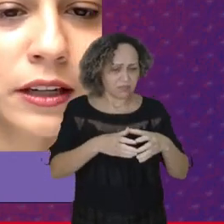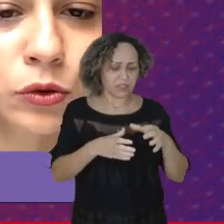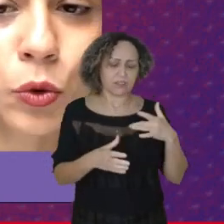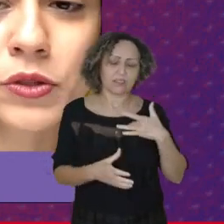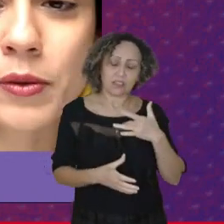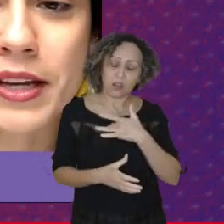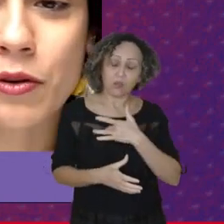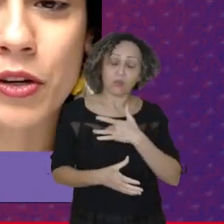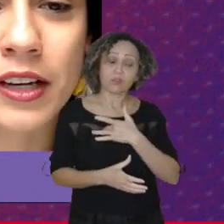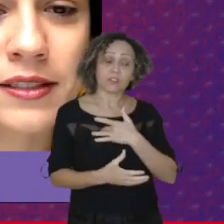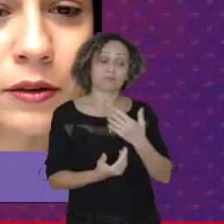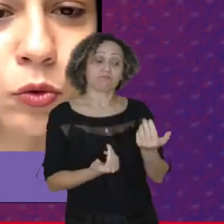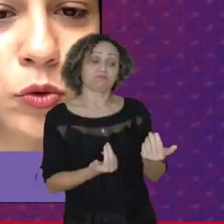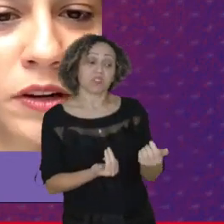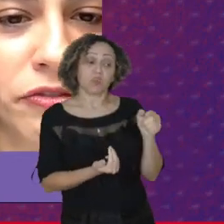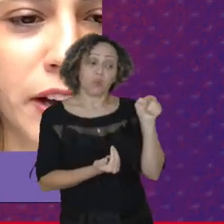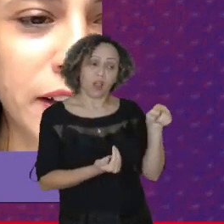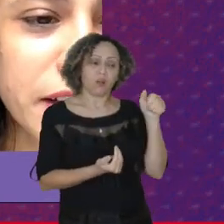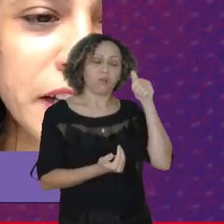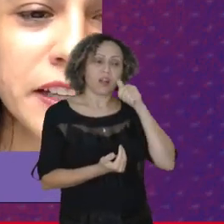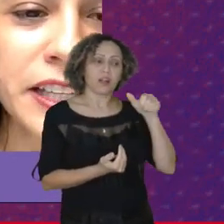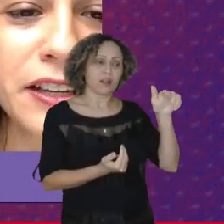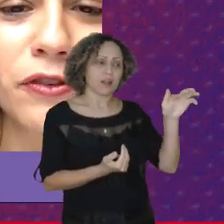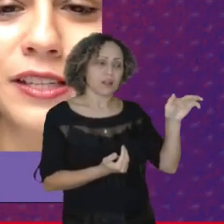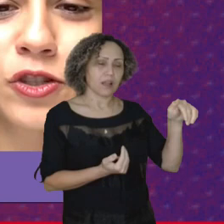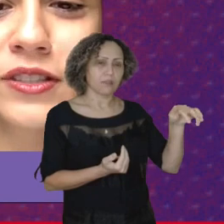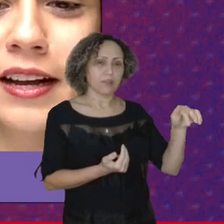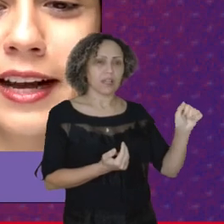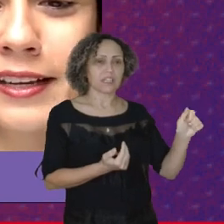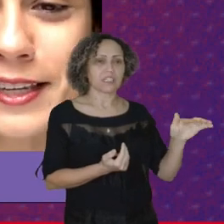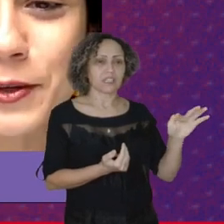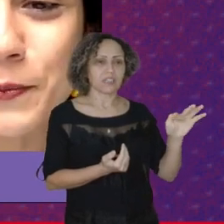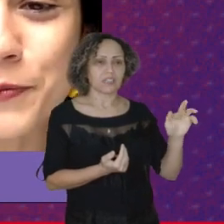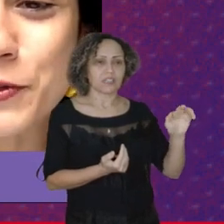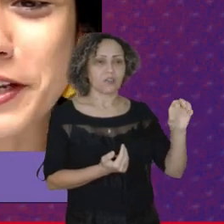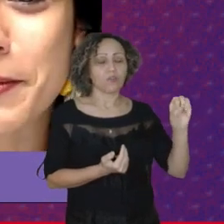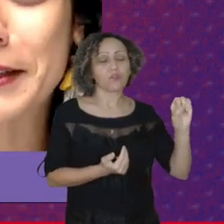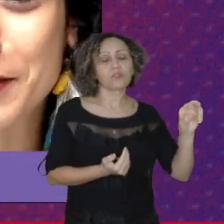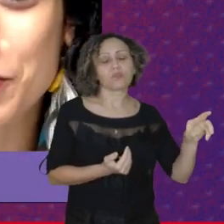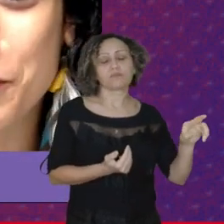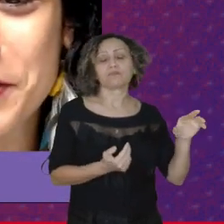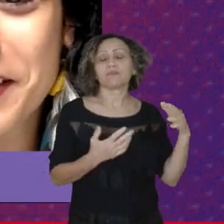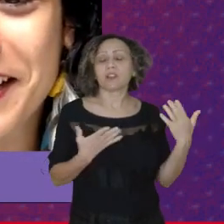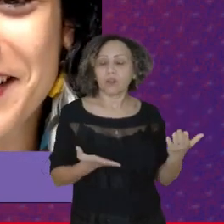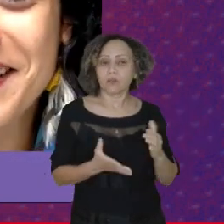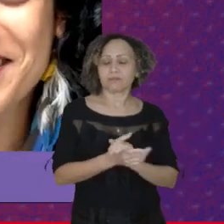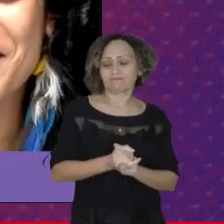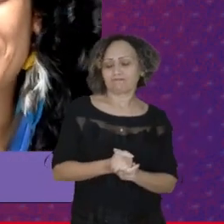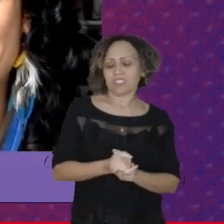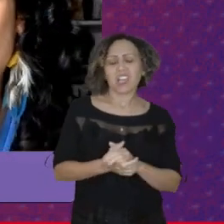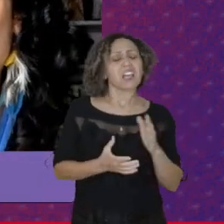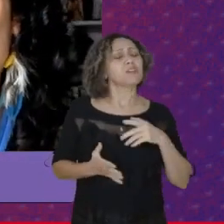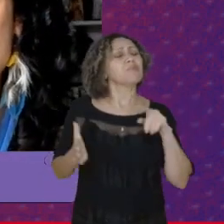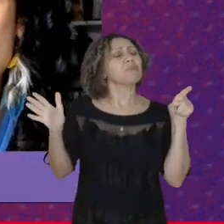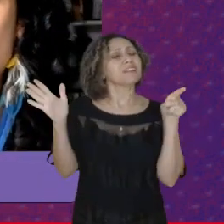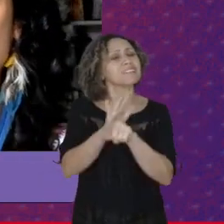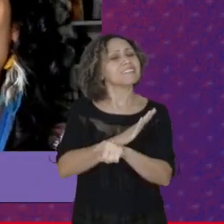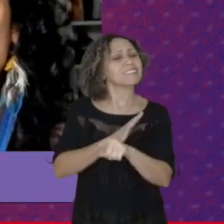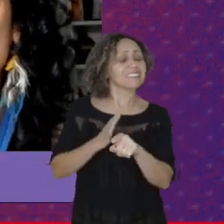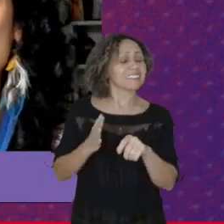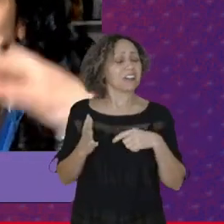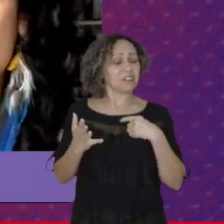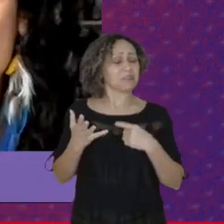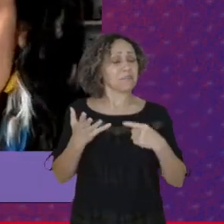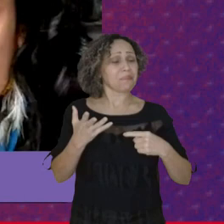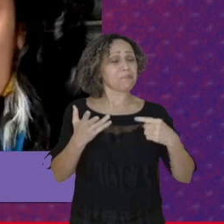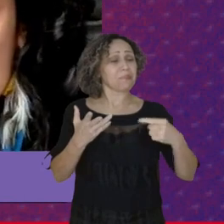Maria Flor Guerreira trouxe também agora nessa última fala. O que vocês destacariam? Eu sei que é bastante coisa, né? Que a gente até falou, nossa, se